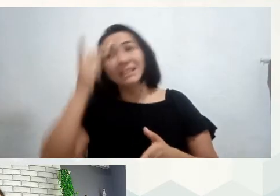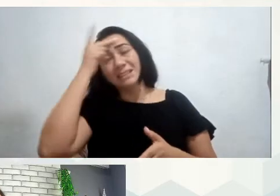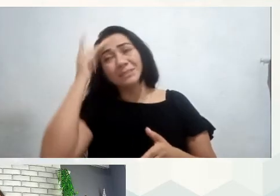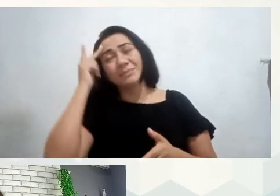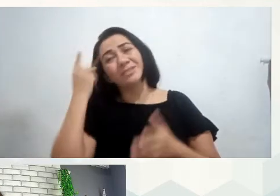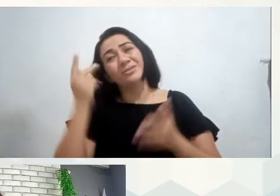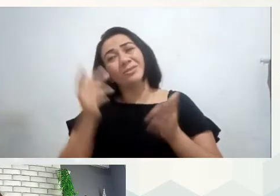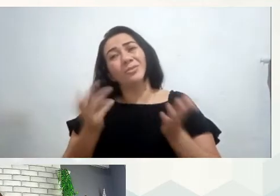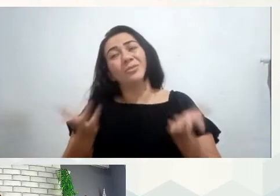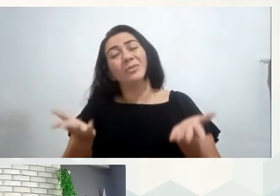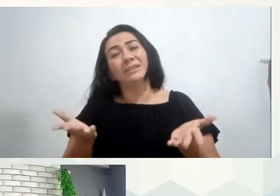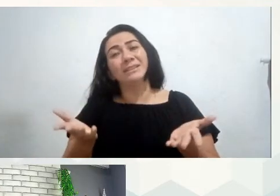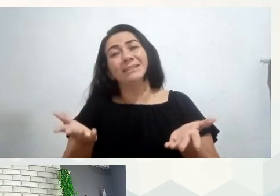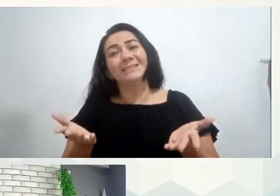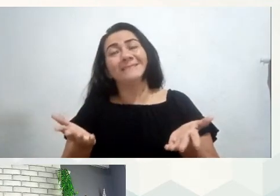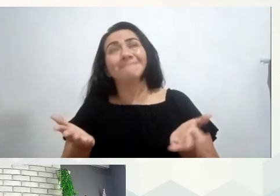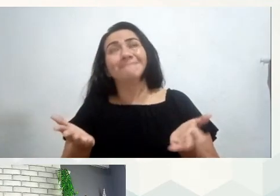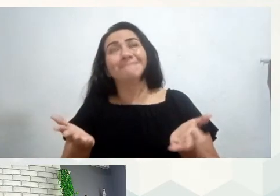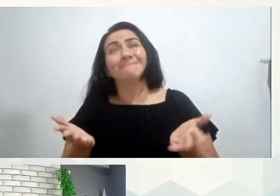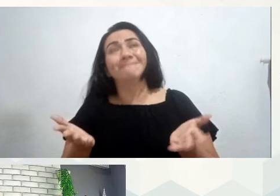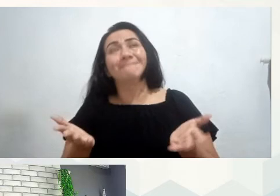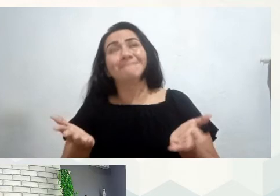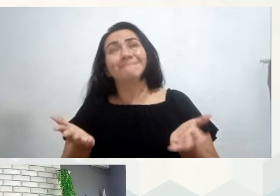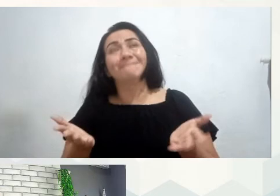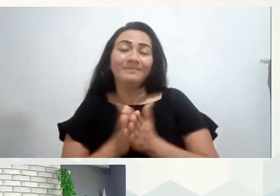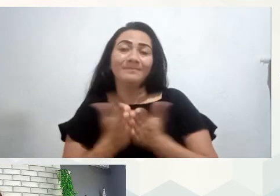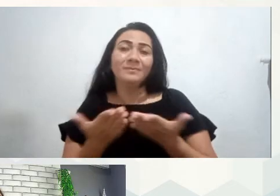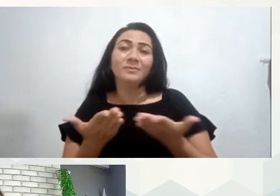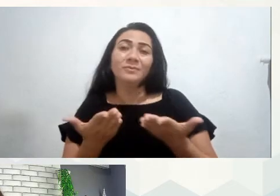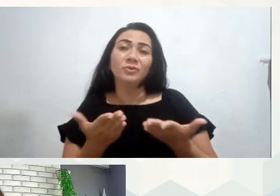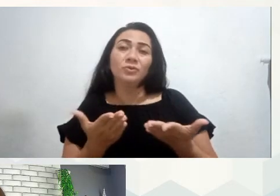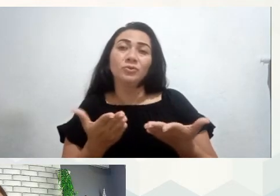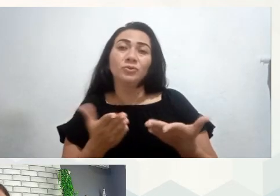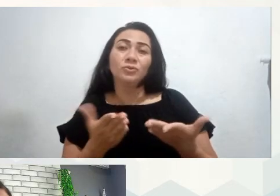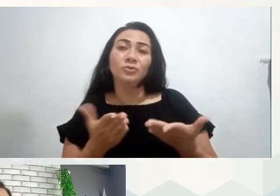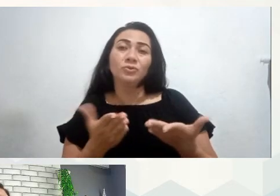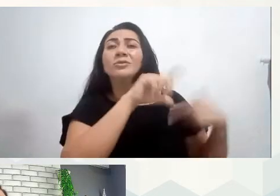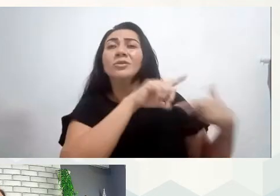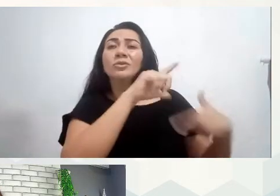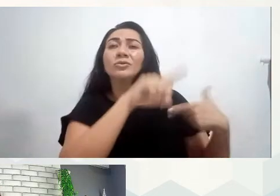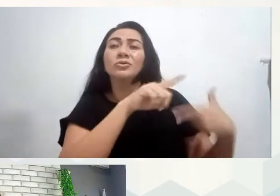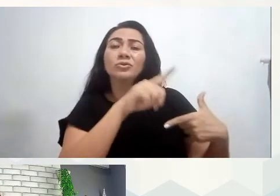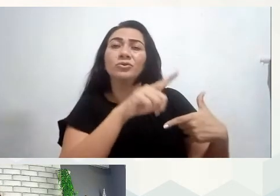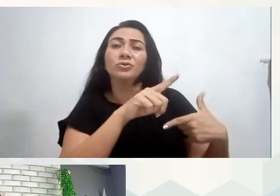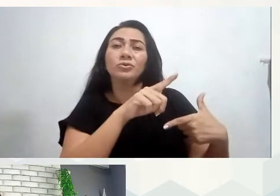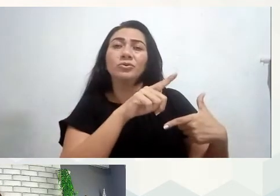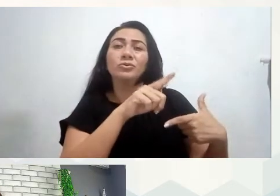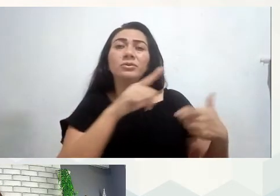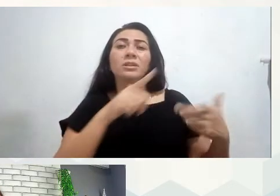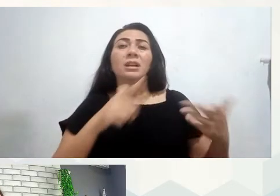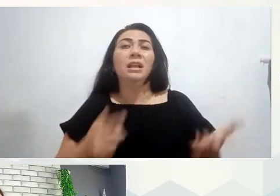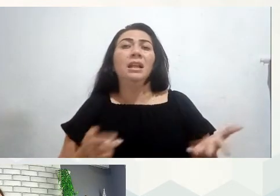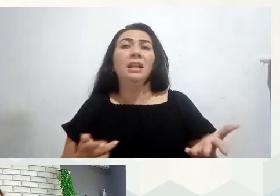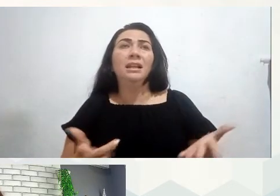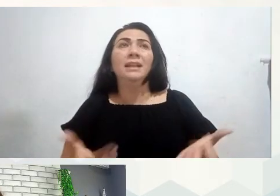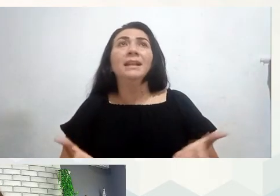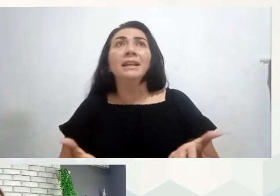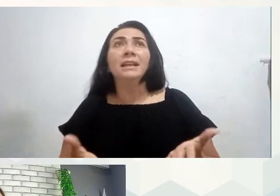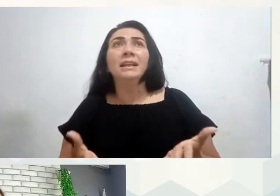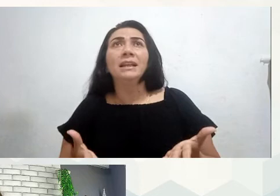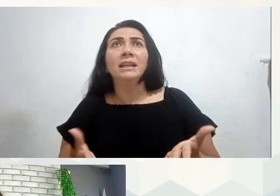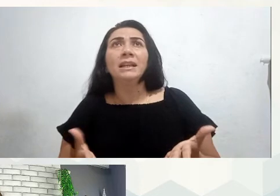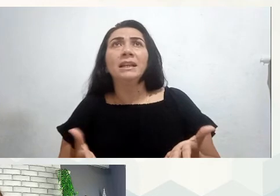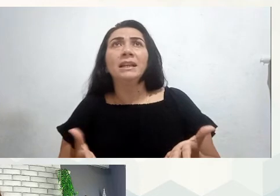cultura. Quando eu falo cultura, é no sentido antropológico mesmo, tá, gente? Não é só lazer, não é? Então, envolve tudo, aspecto